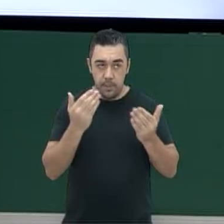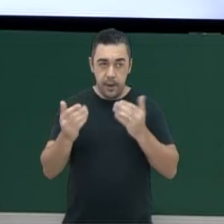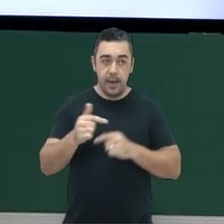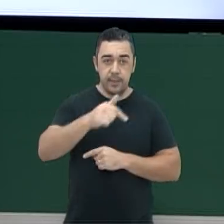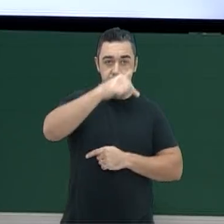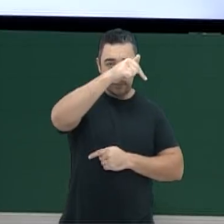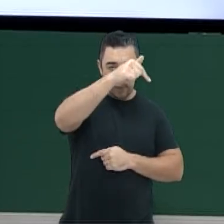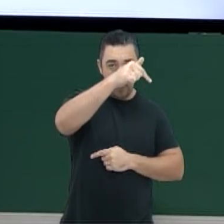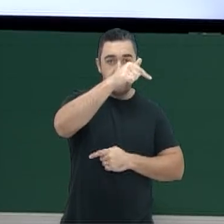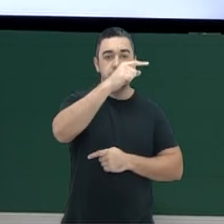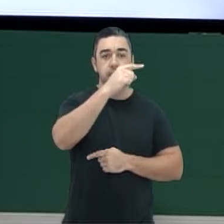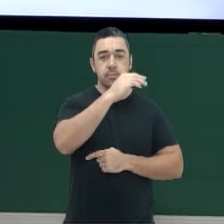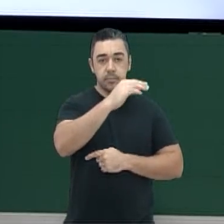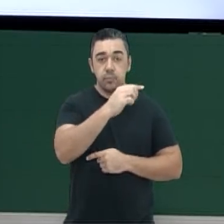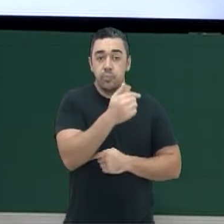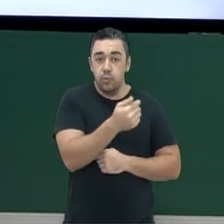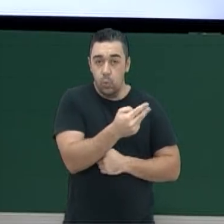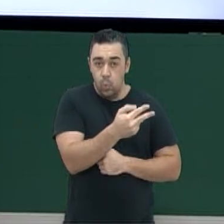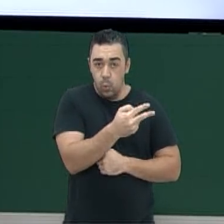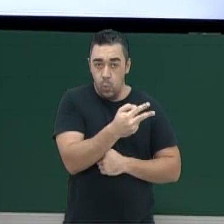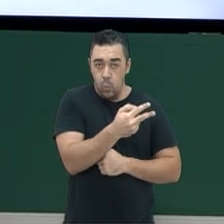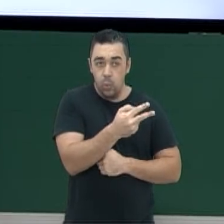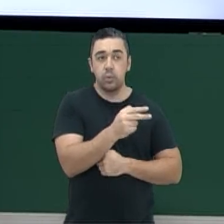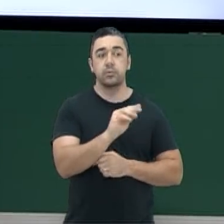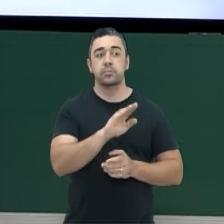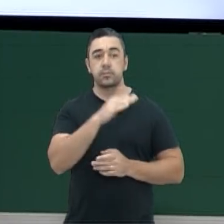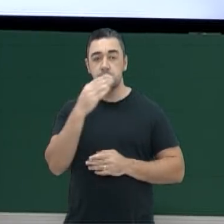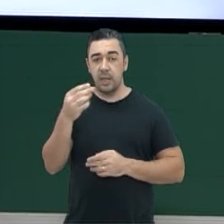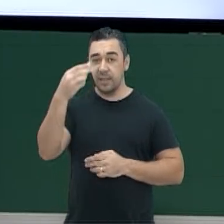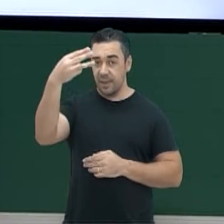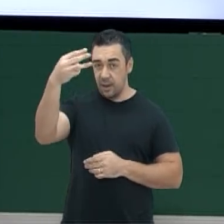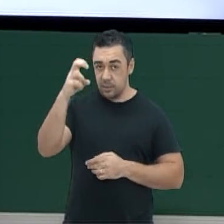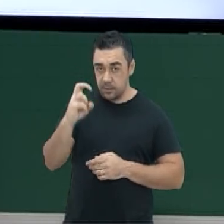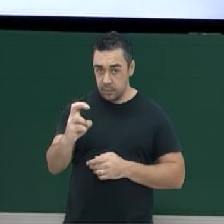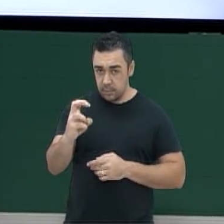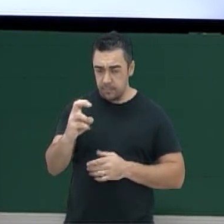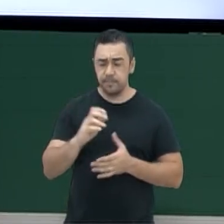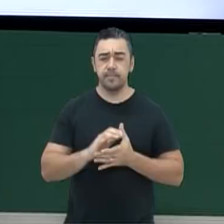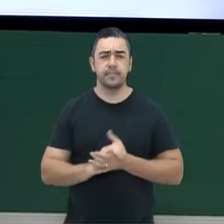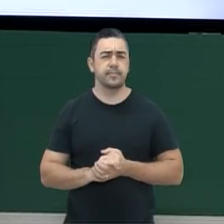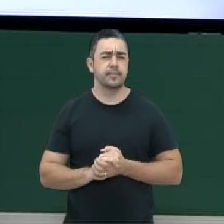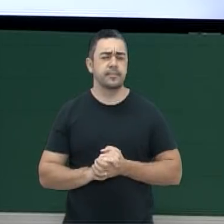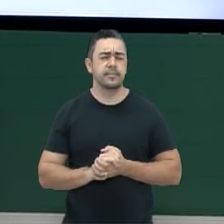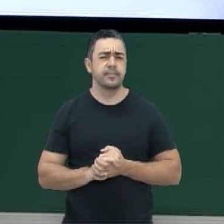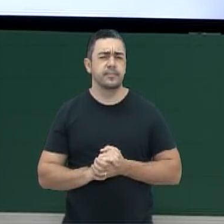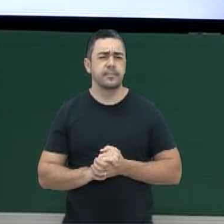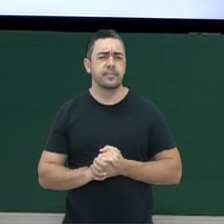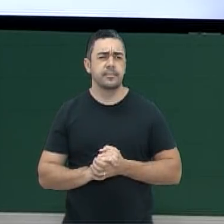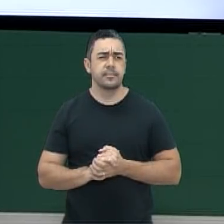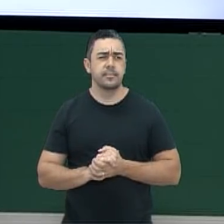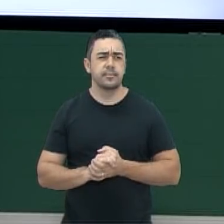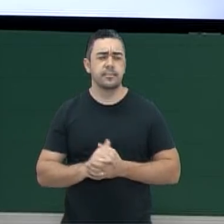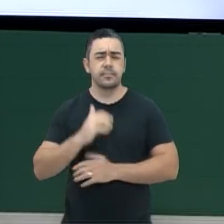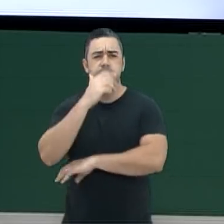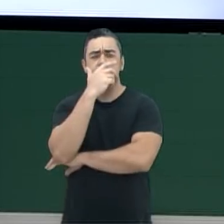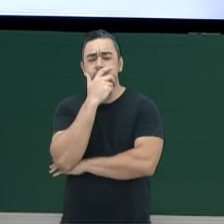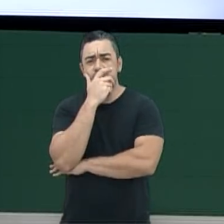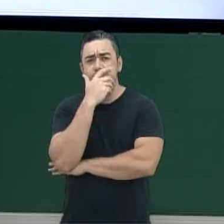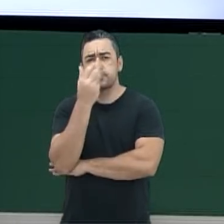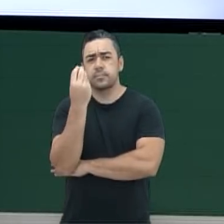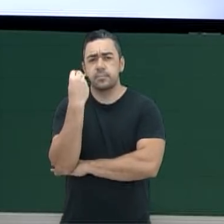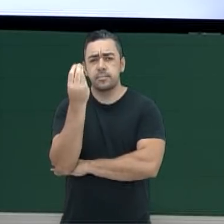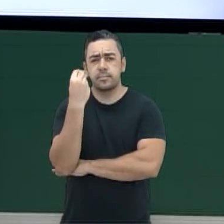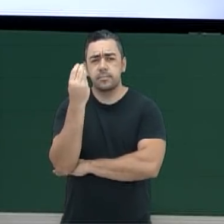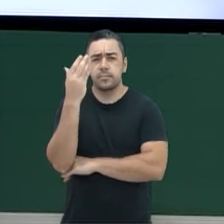fração 7/12 com a fração 3/5. Mas, professora, como é que eu